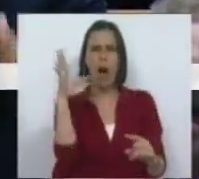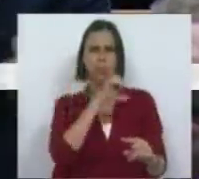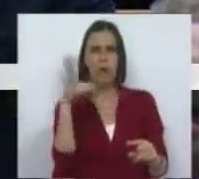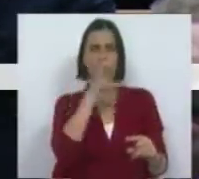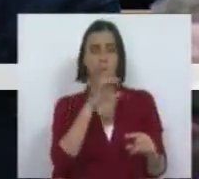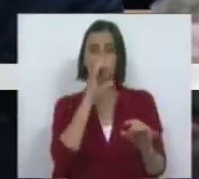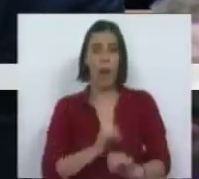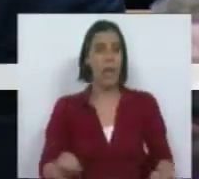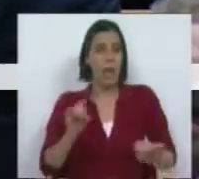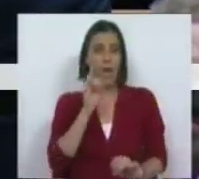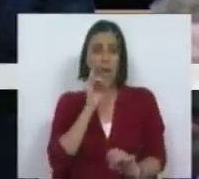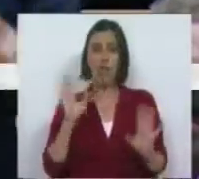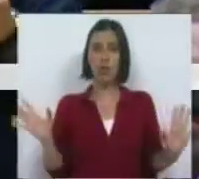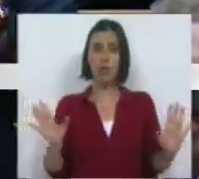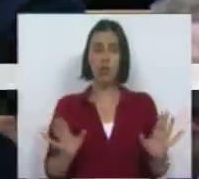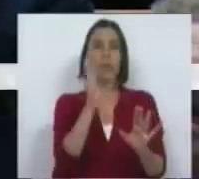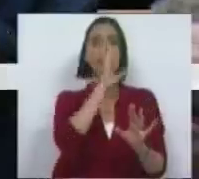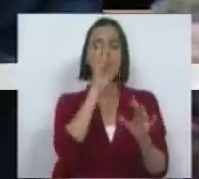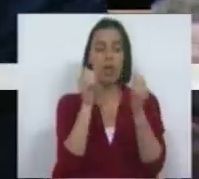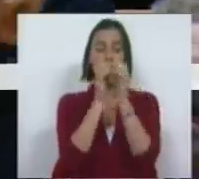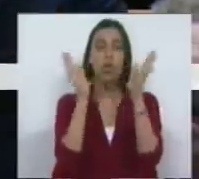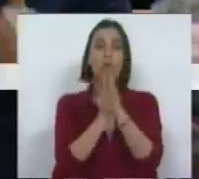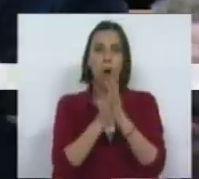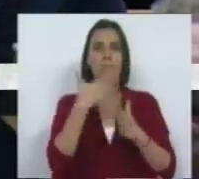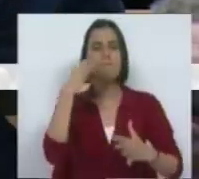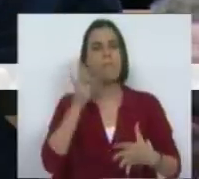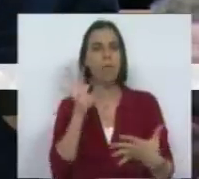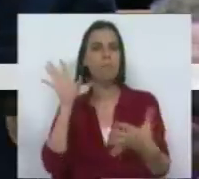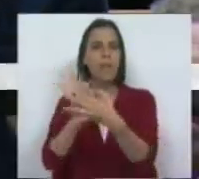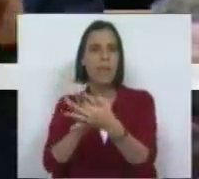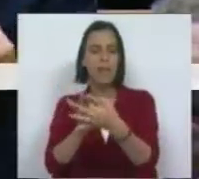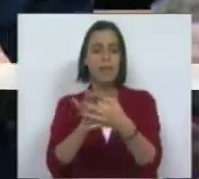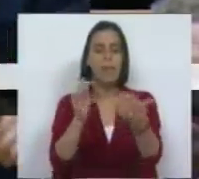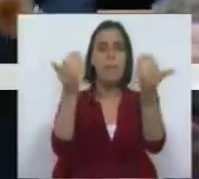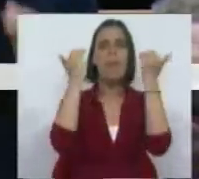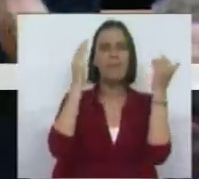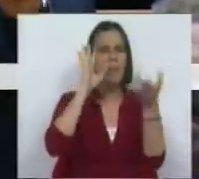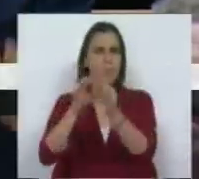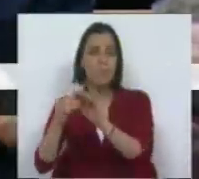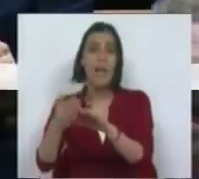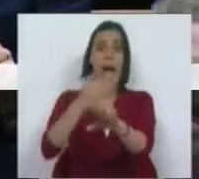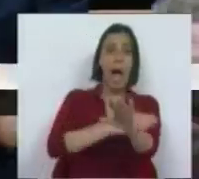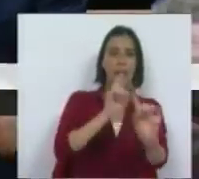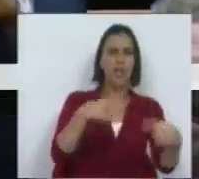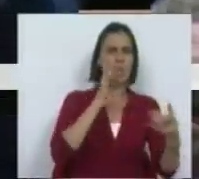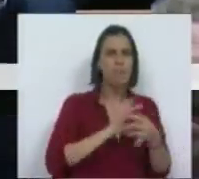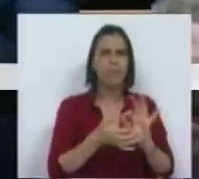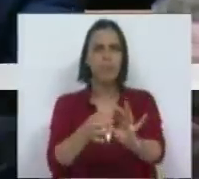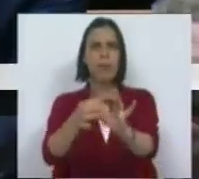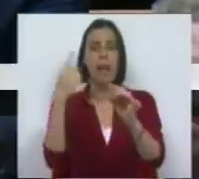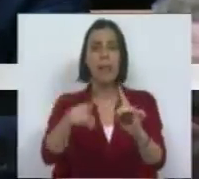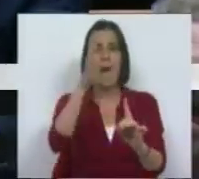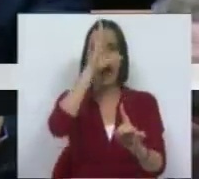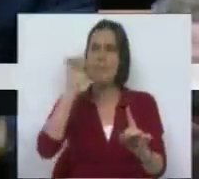é porque ninguém está seguro. Quando todas as ligações das informações antes e depois vão ter